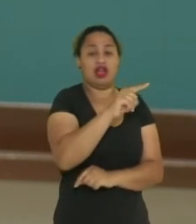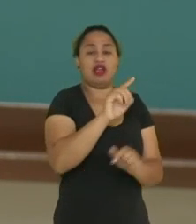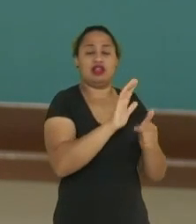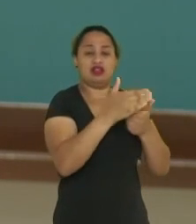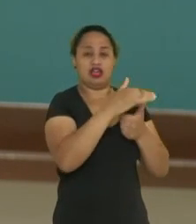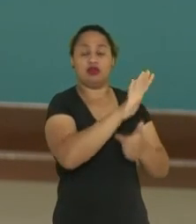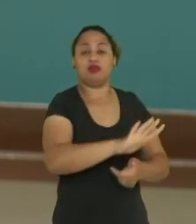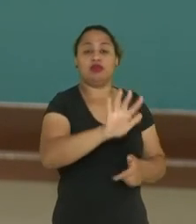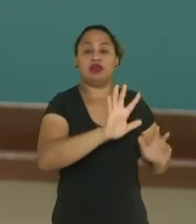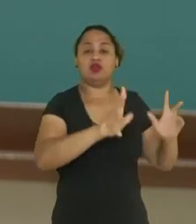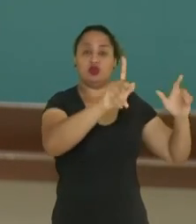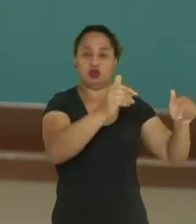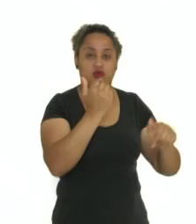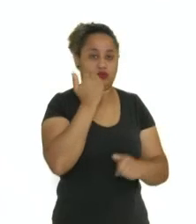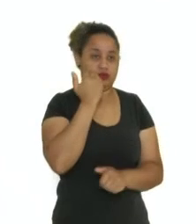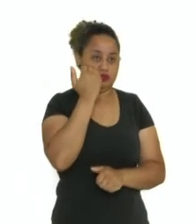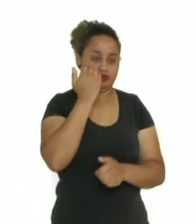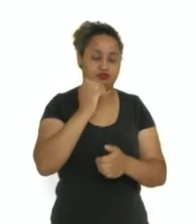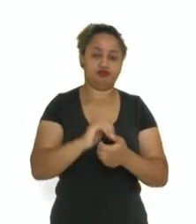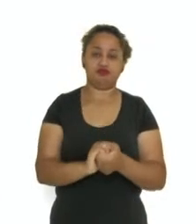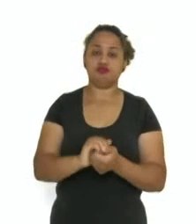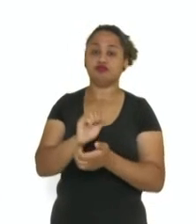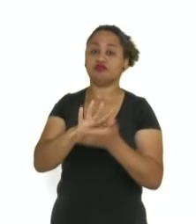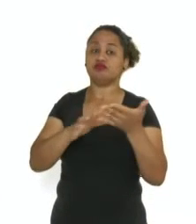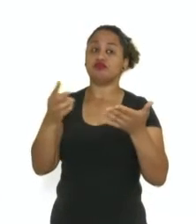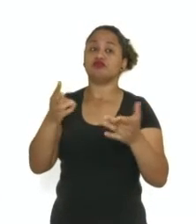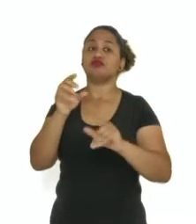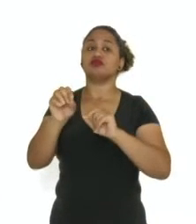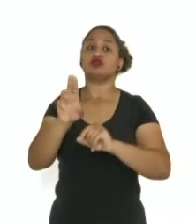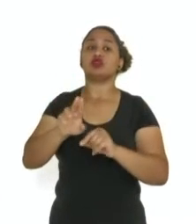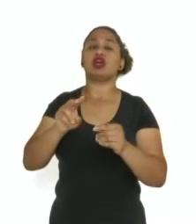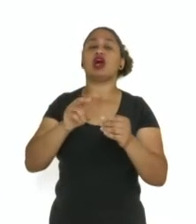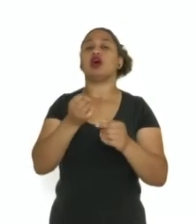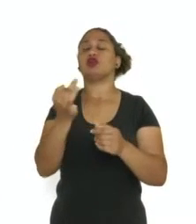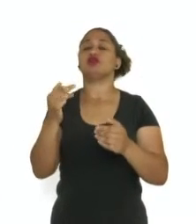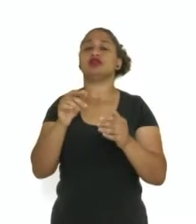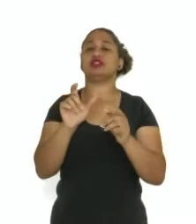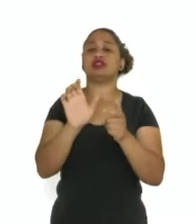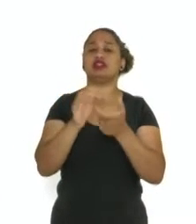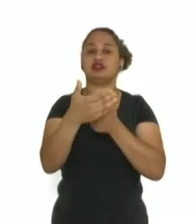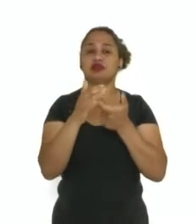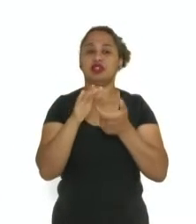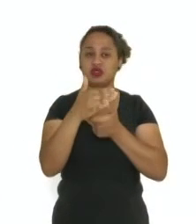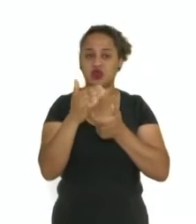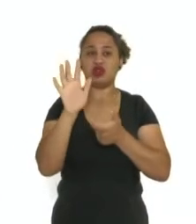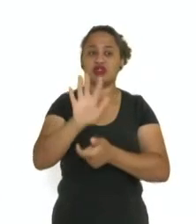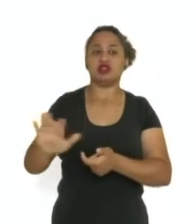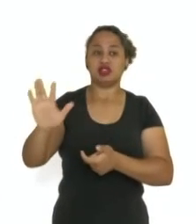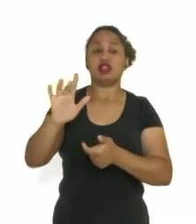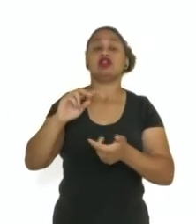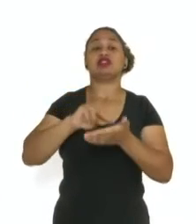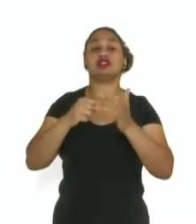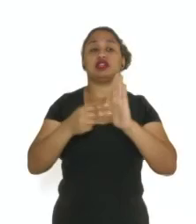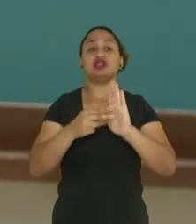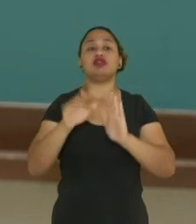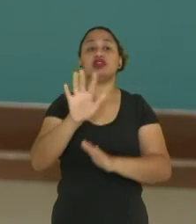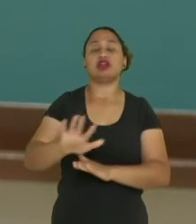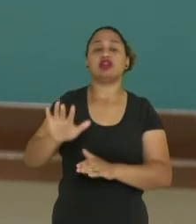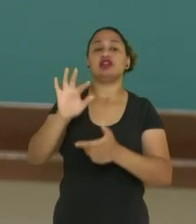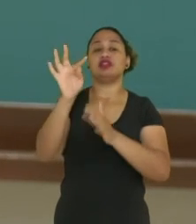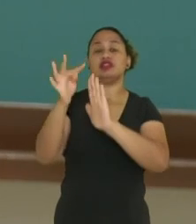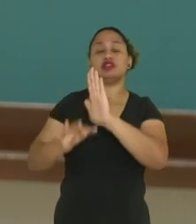Atividade de número 3. O que a utilização de expressões genéricas revela sobre a abrangência desses